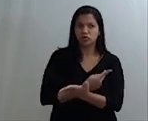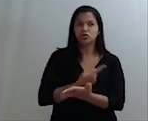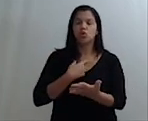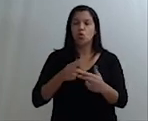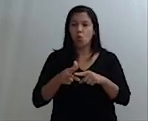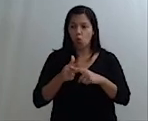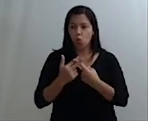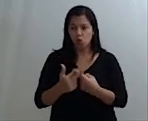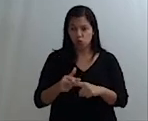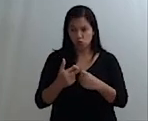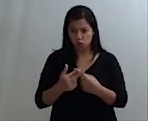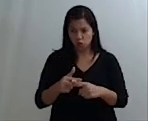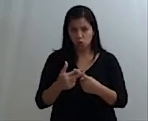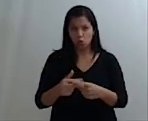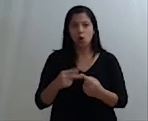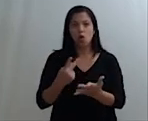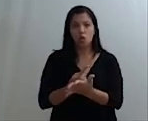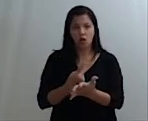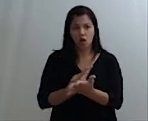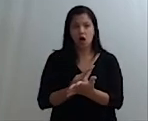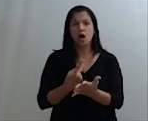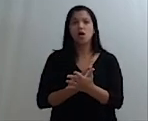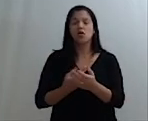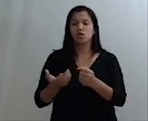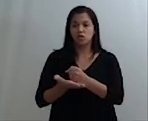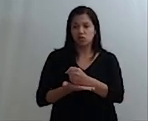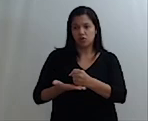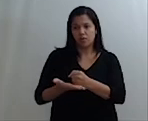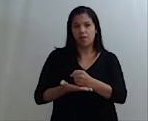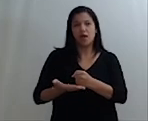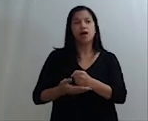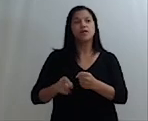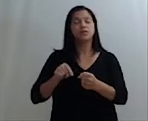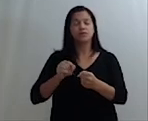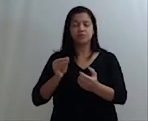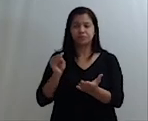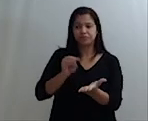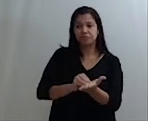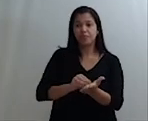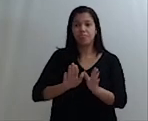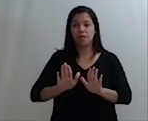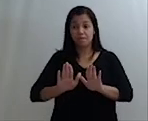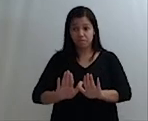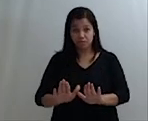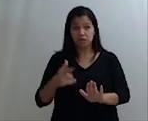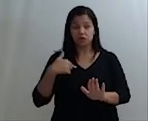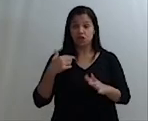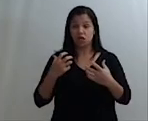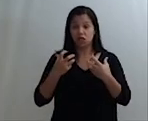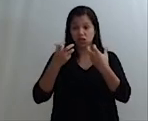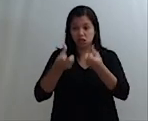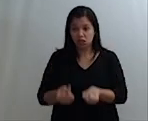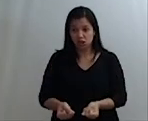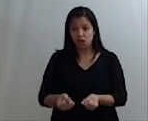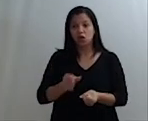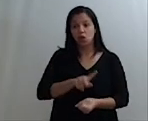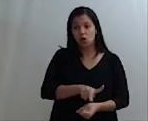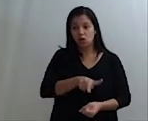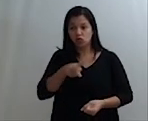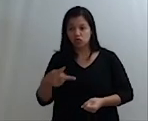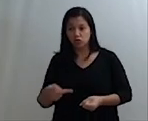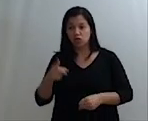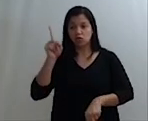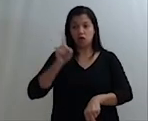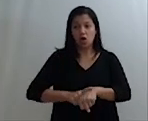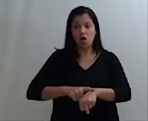eh o erro na fundamentação mas como havia admitido a conversão do flagrante de